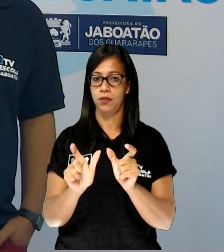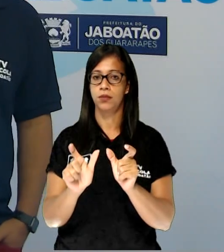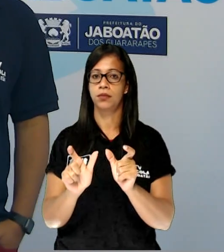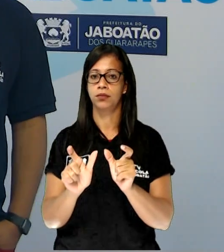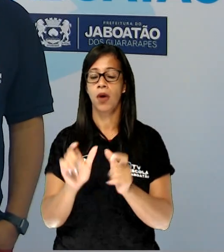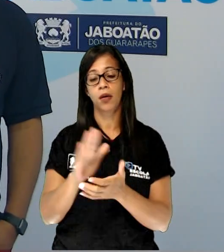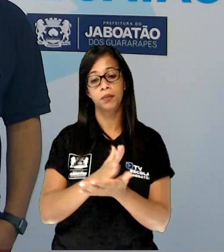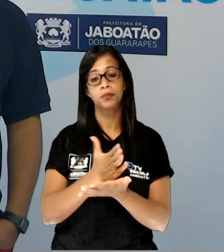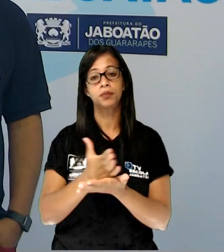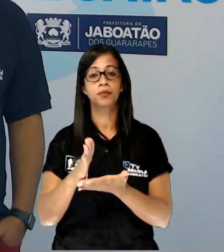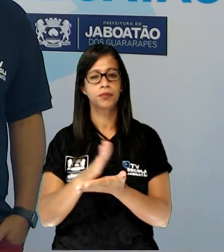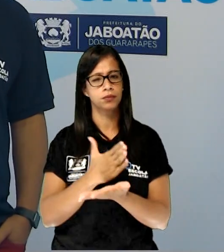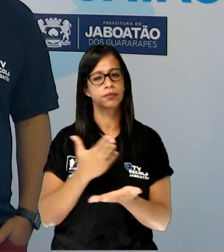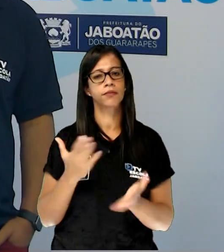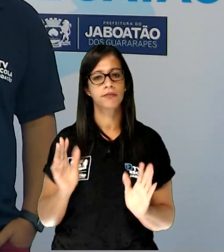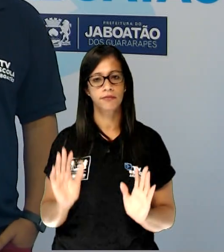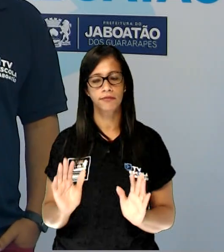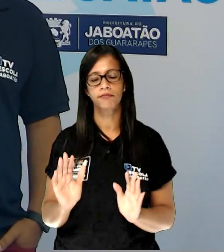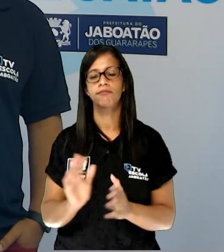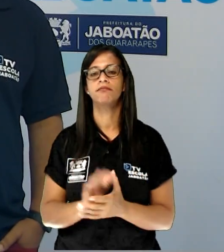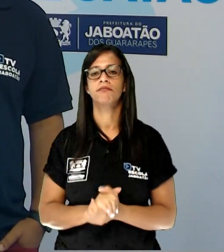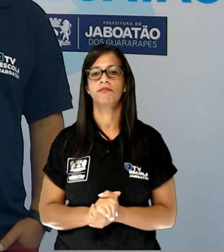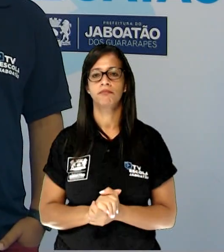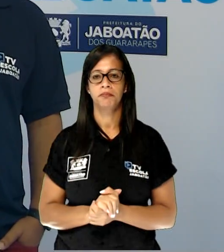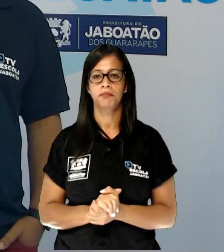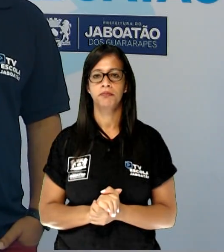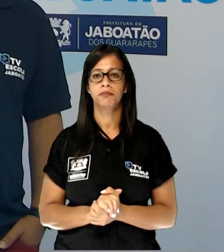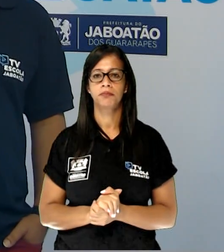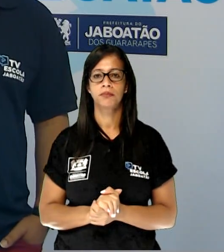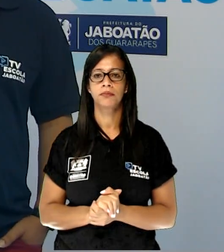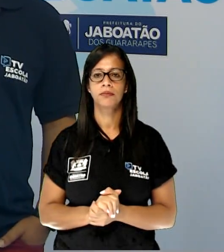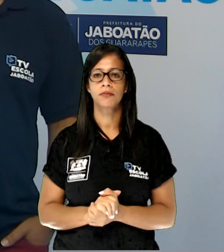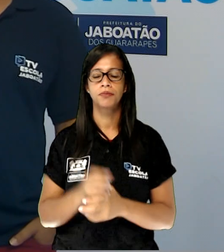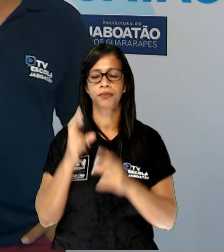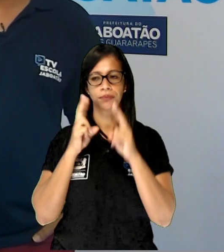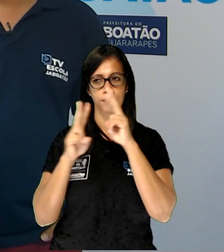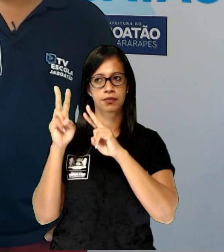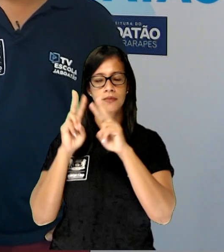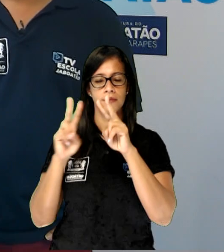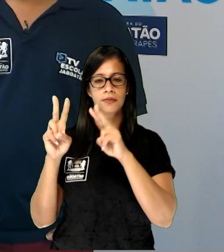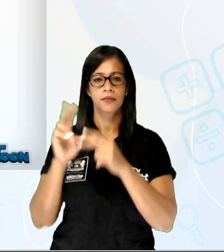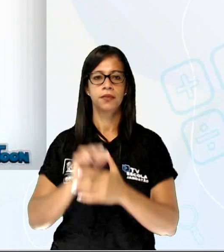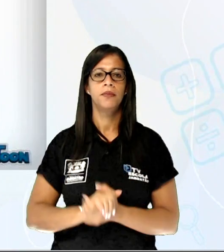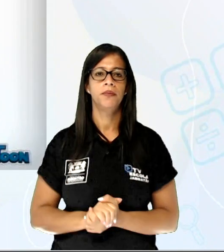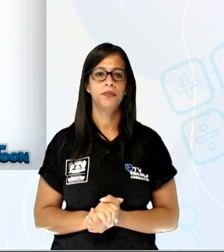alguns deles, né? A gente não vai conseguir ver todos, mas aí vamos assistir esse pequeno vídeo.